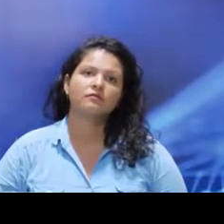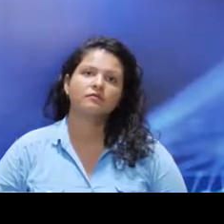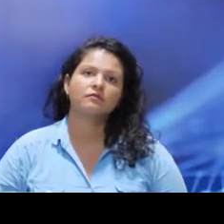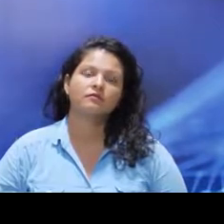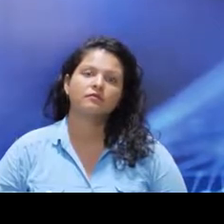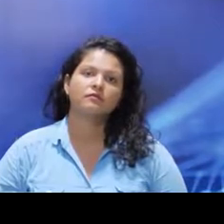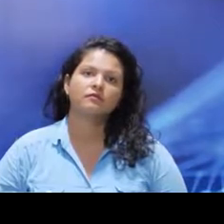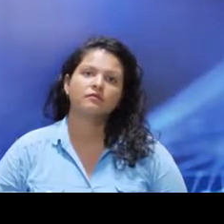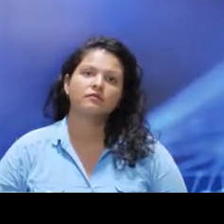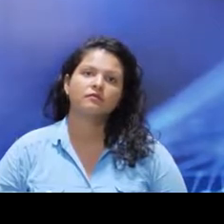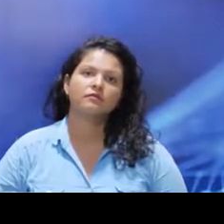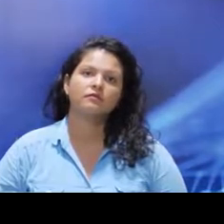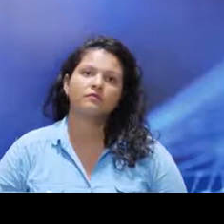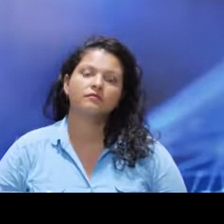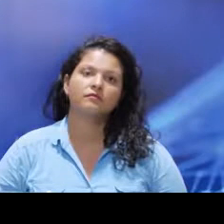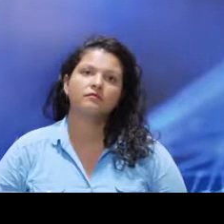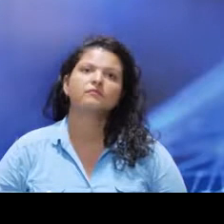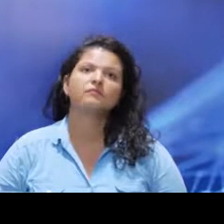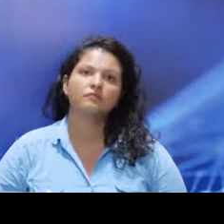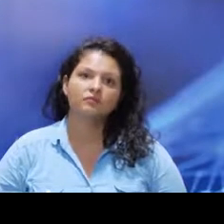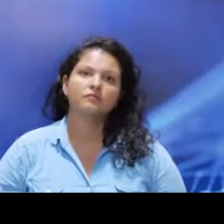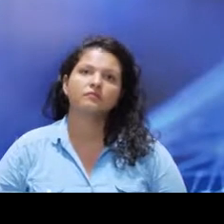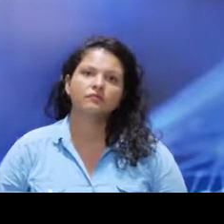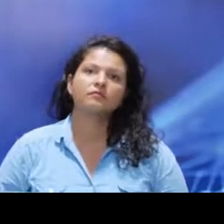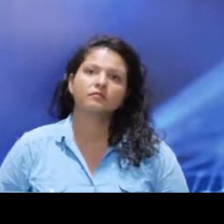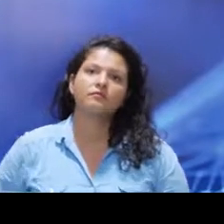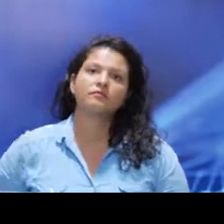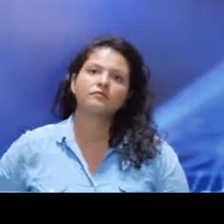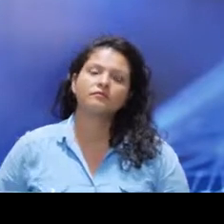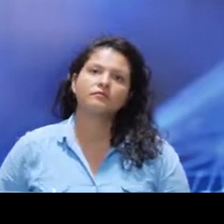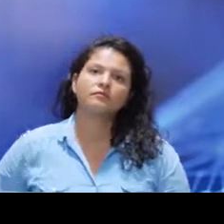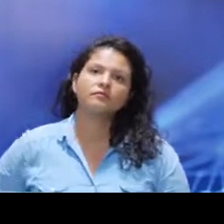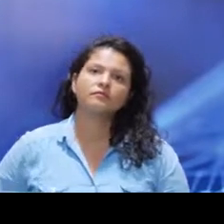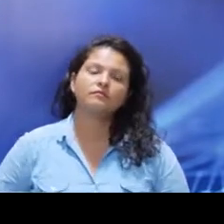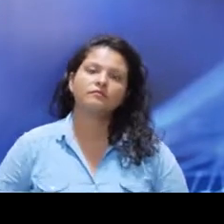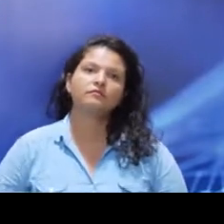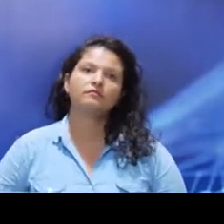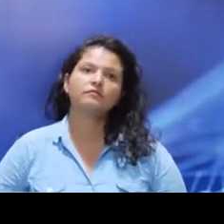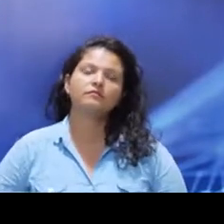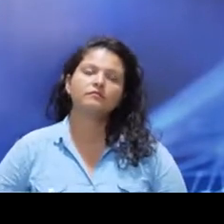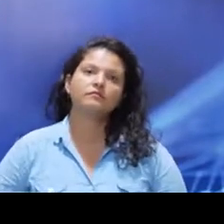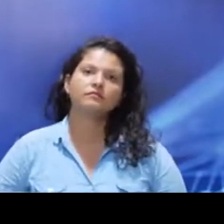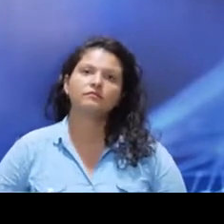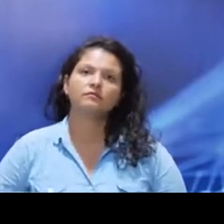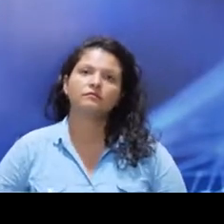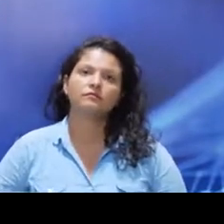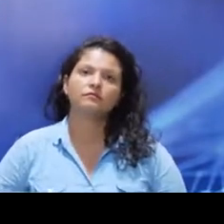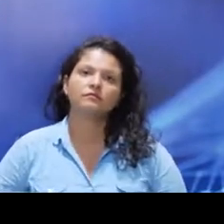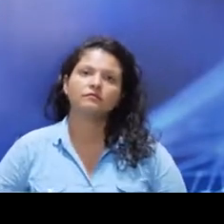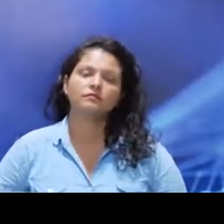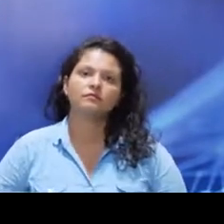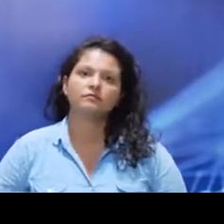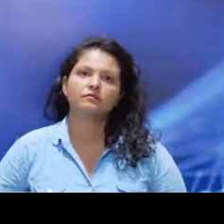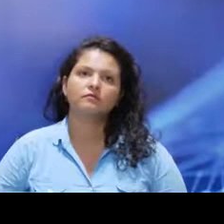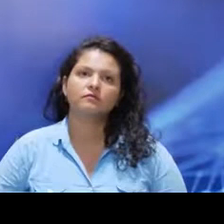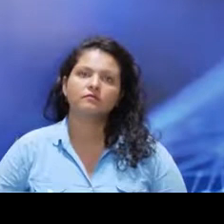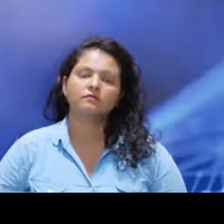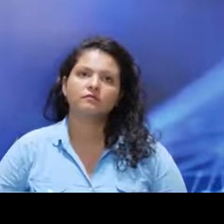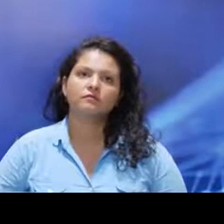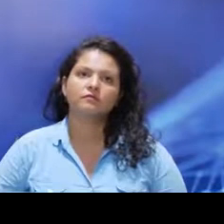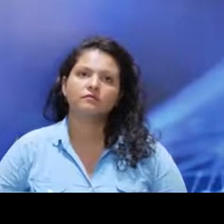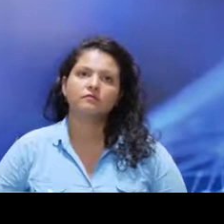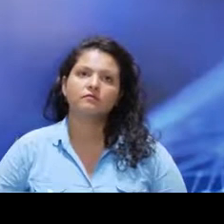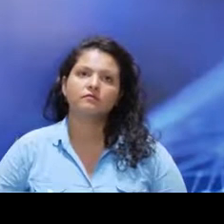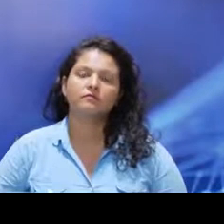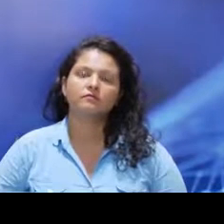A gente pode fazer o teste do litro, né, que é eu pegar 1 litro, volume de 1 litro, colocar a forragem ali, faz uma amostragem ali da forragem que está